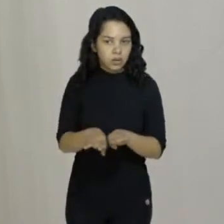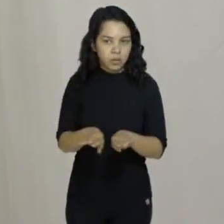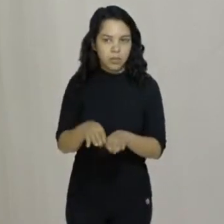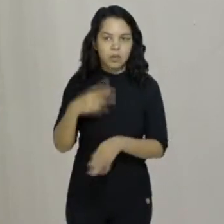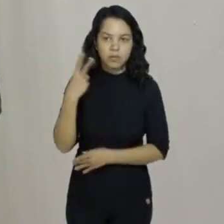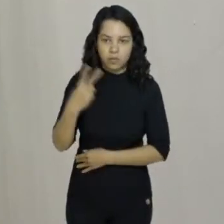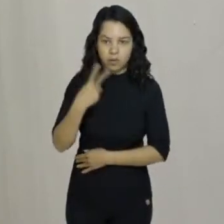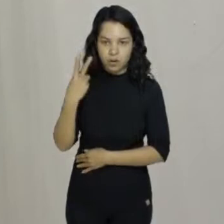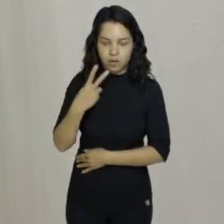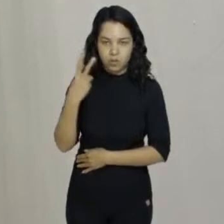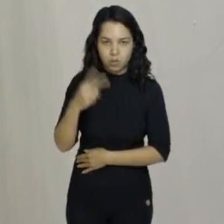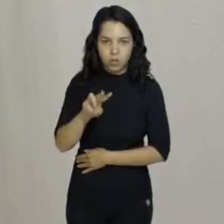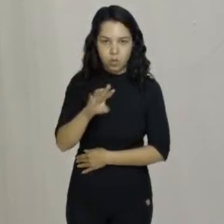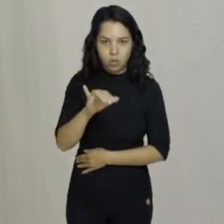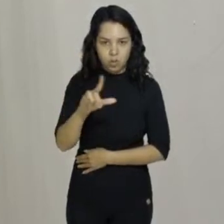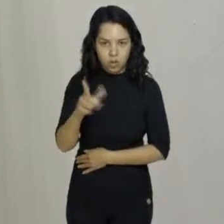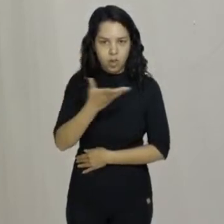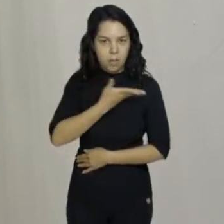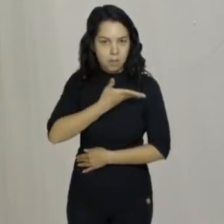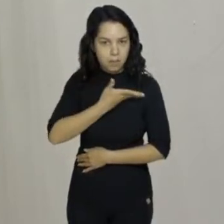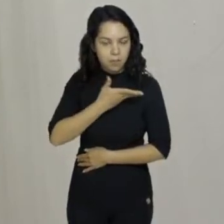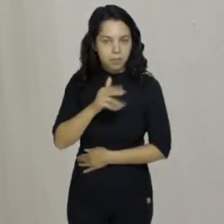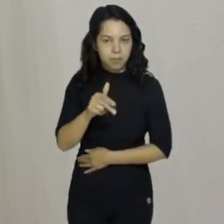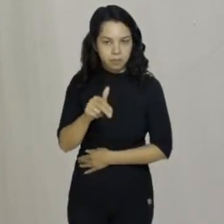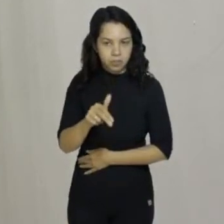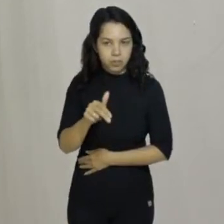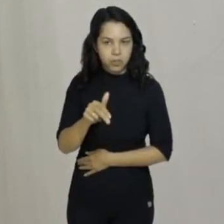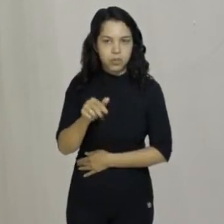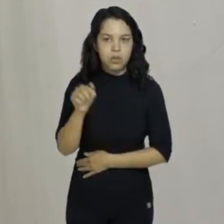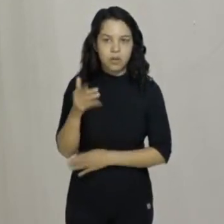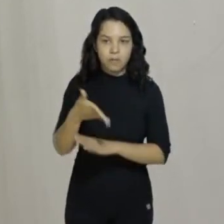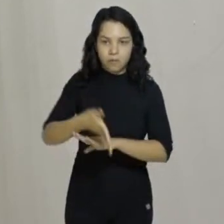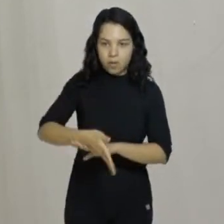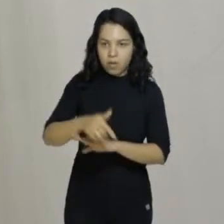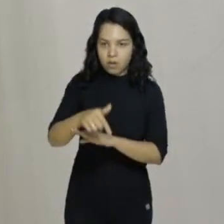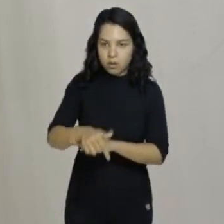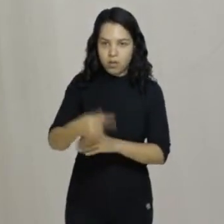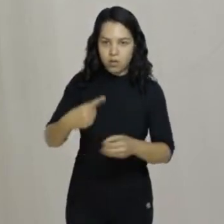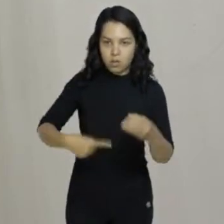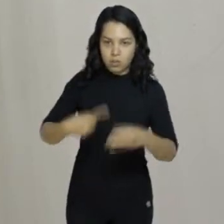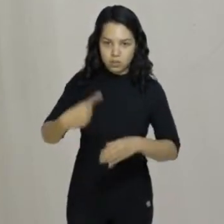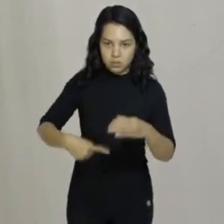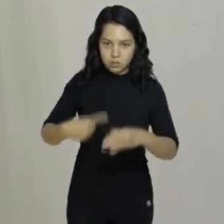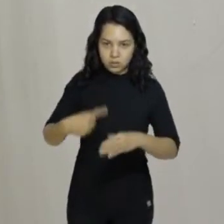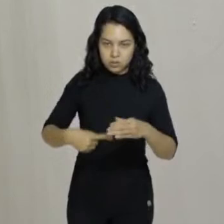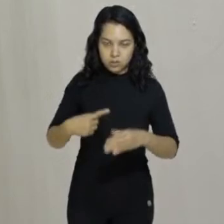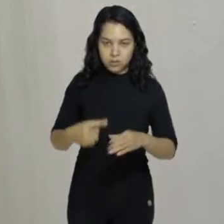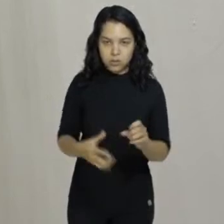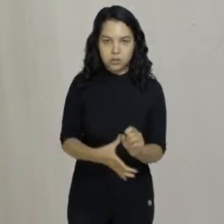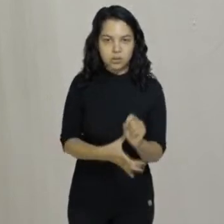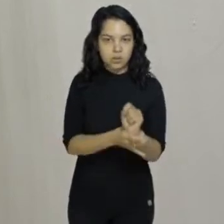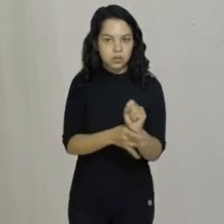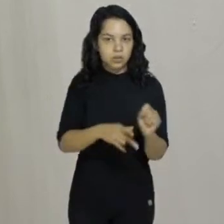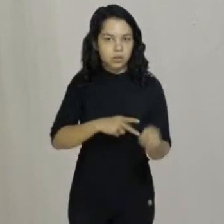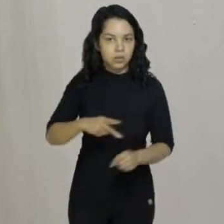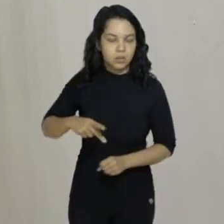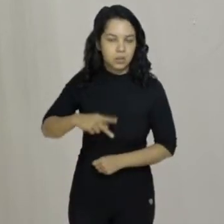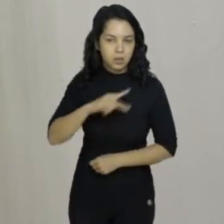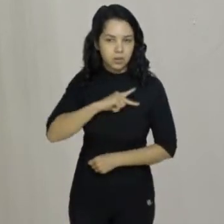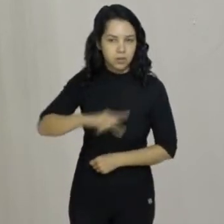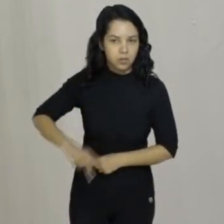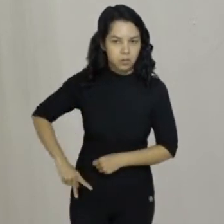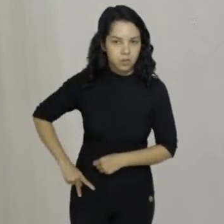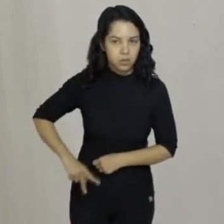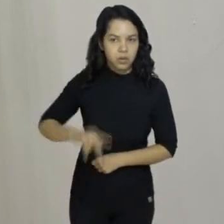tonesi esse meu amigo meu irmão Willian tonesis teve aqui na comissão de Segurança Pública que é presidida pelo eminente